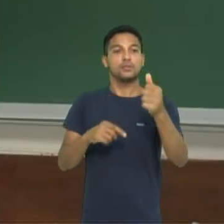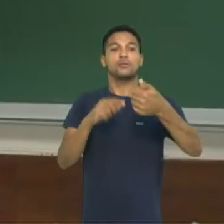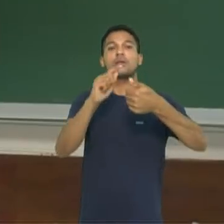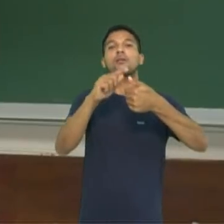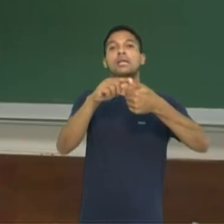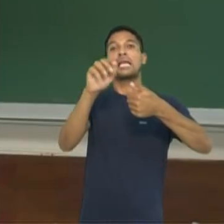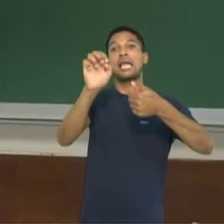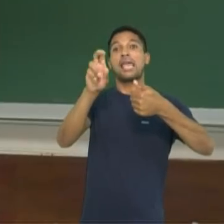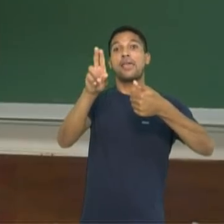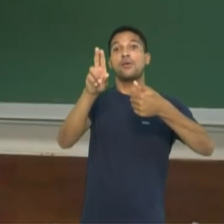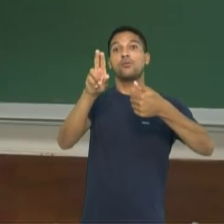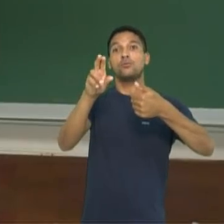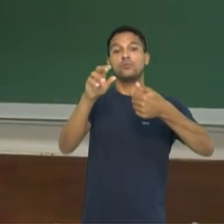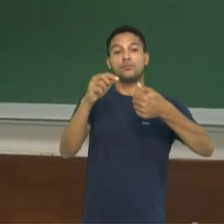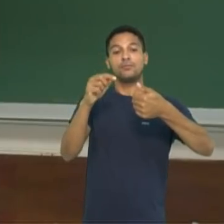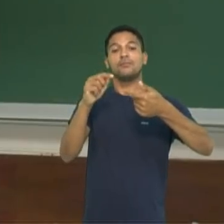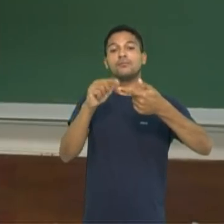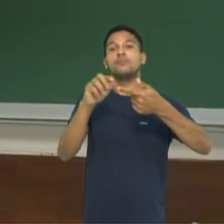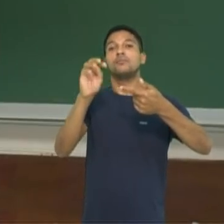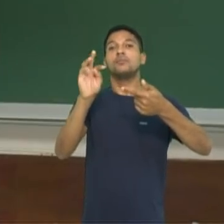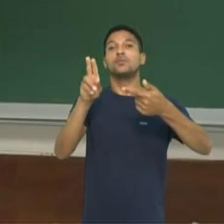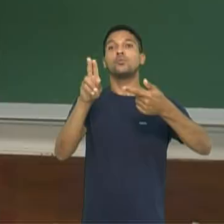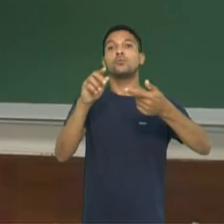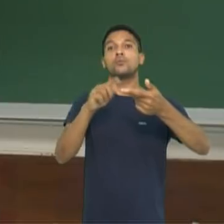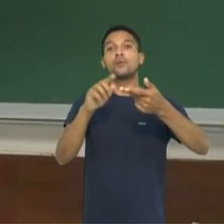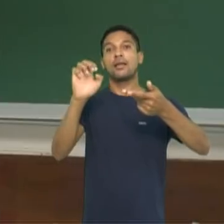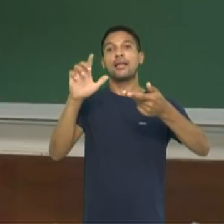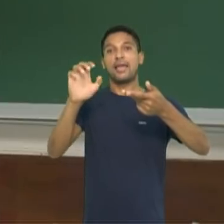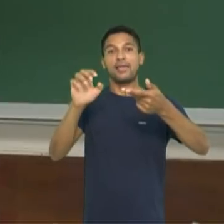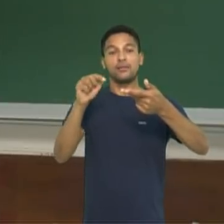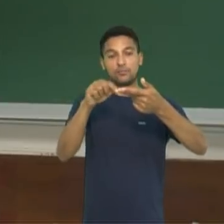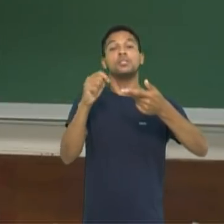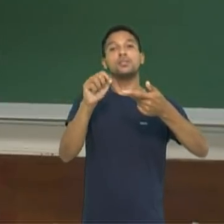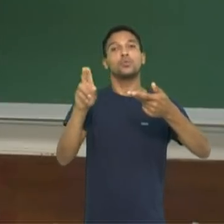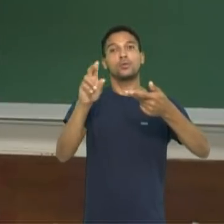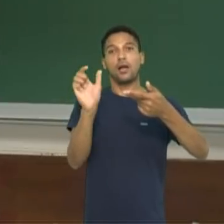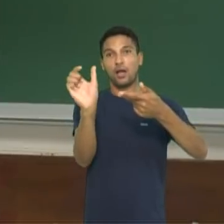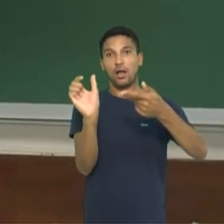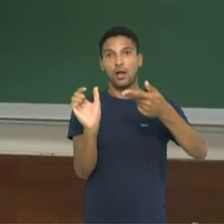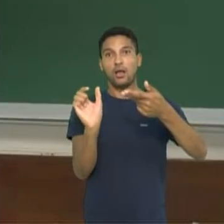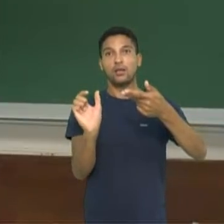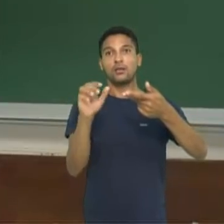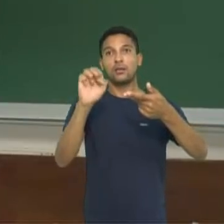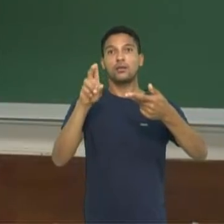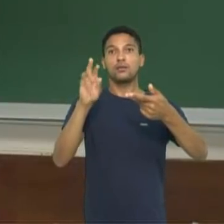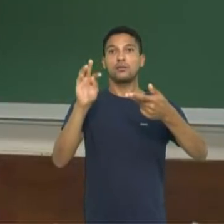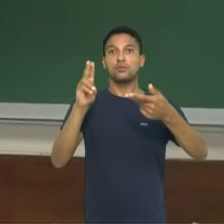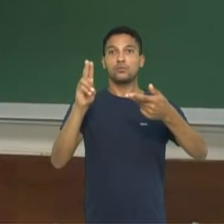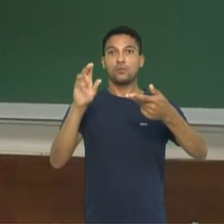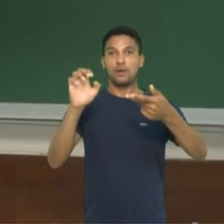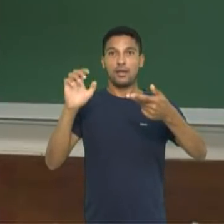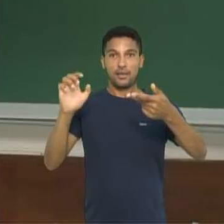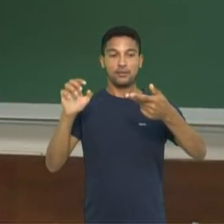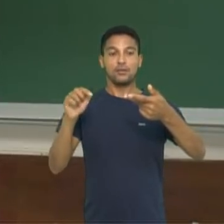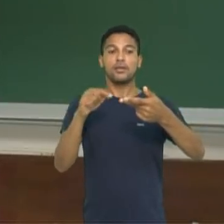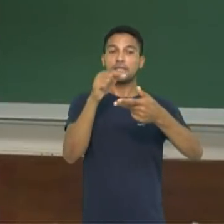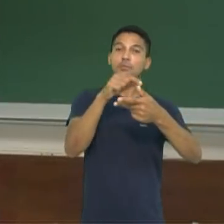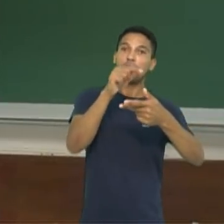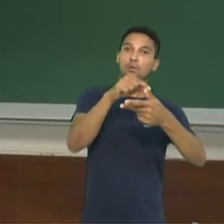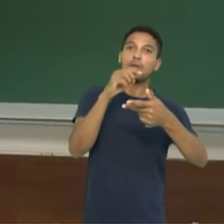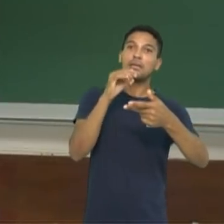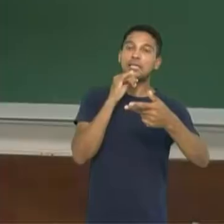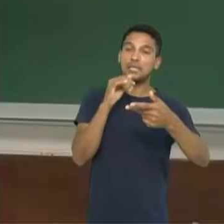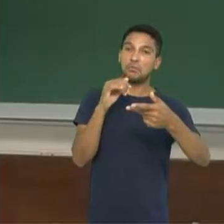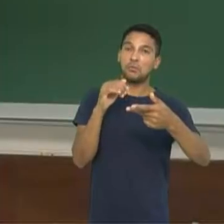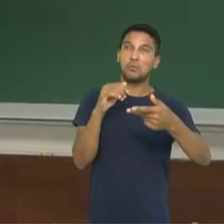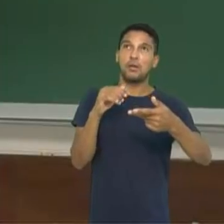que me ser possível fazer a flexão dessa palavra, a flexão verbal, e aí sim eu tenho que é verbo, né? Então, assistir é verbo, opa,